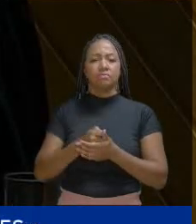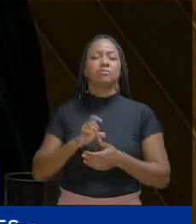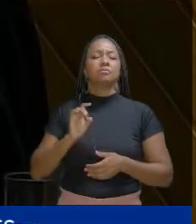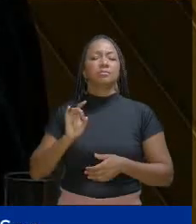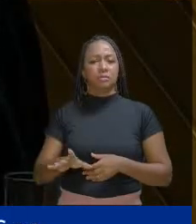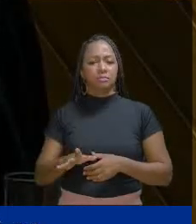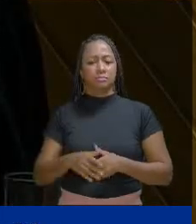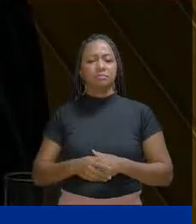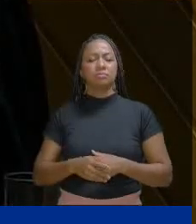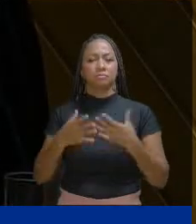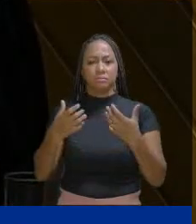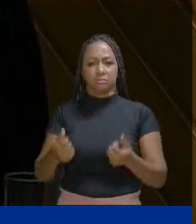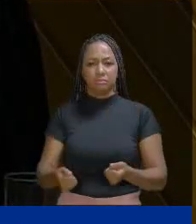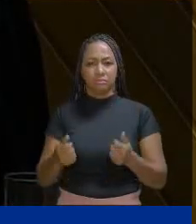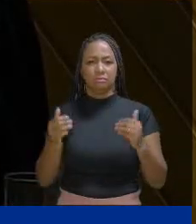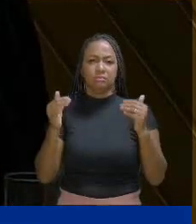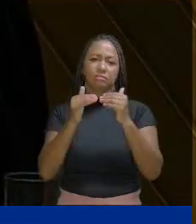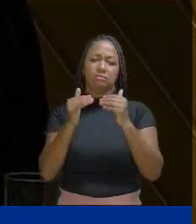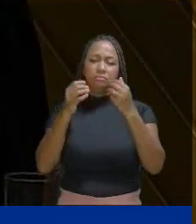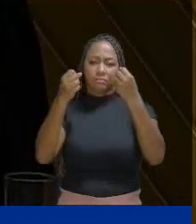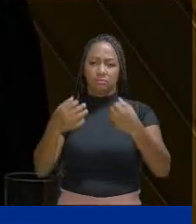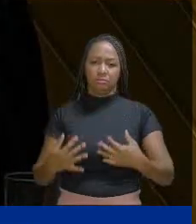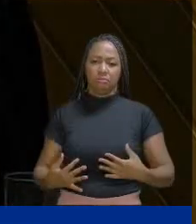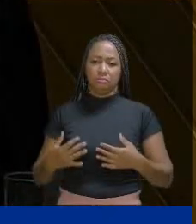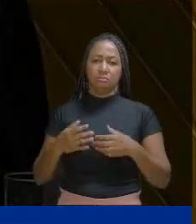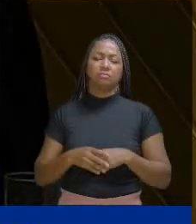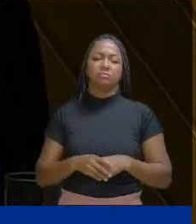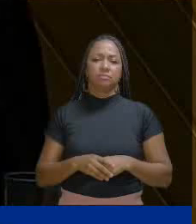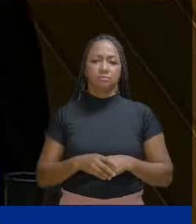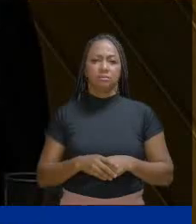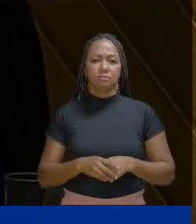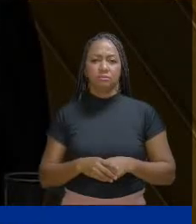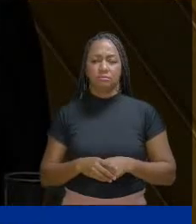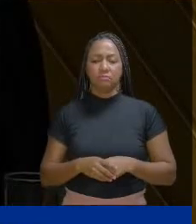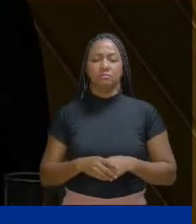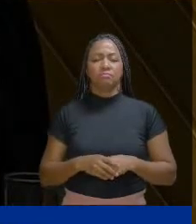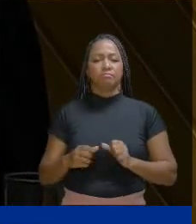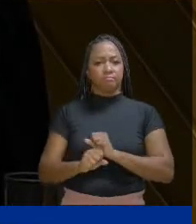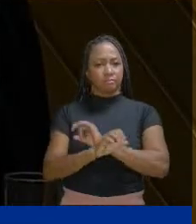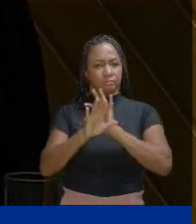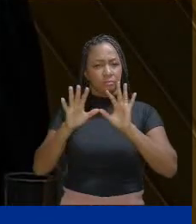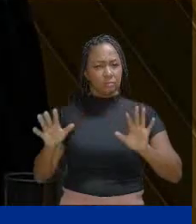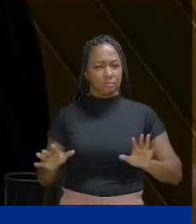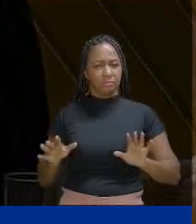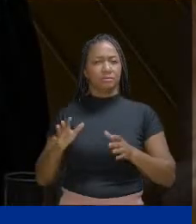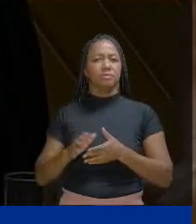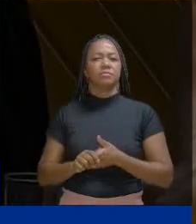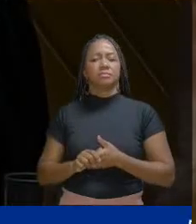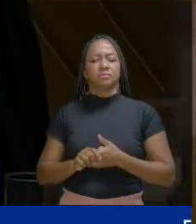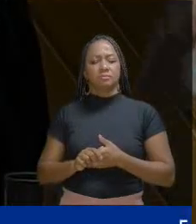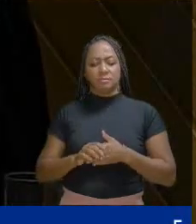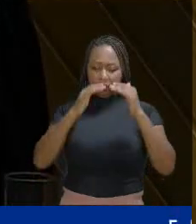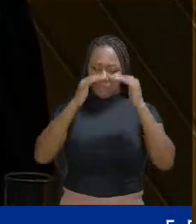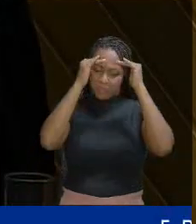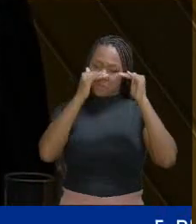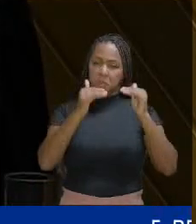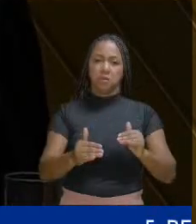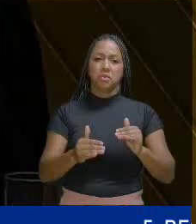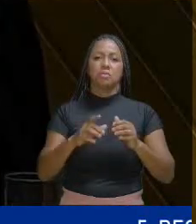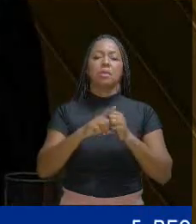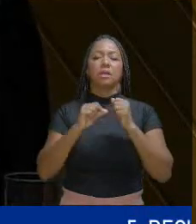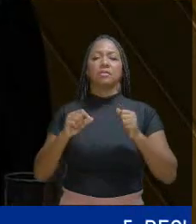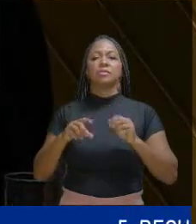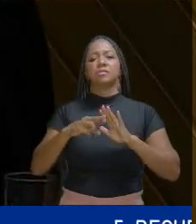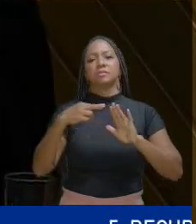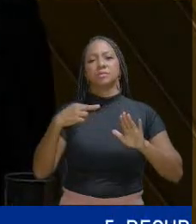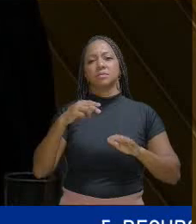foi devidamente cumprida, conforme já exposto a Lures, configurando clara afronta ao parágrafo 1º do artigo